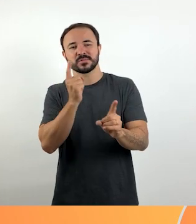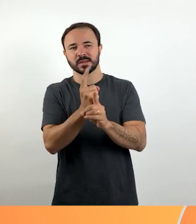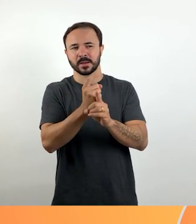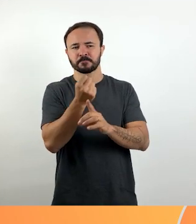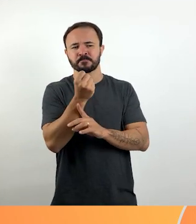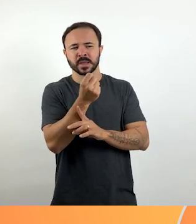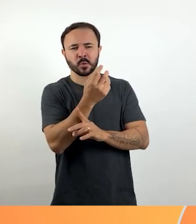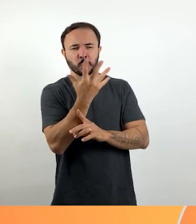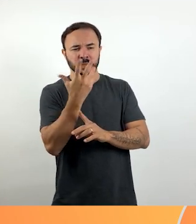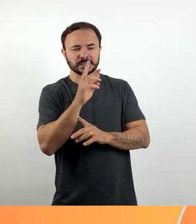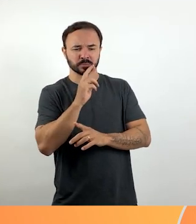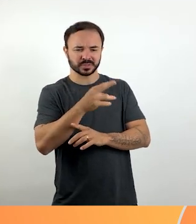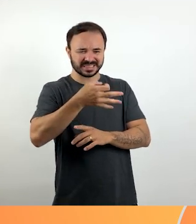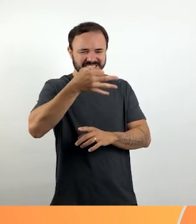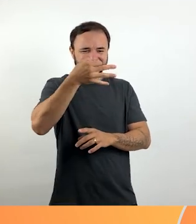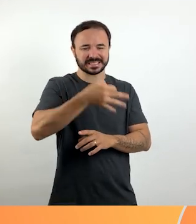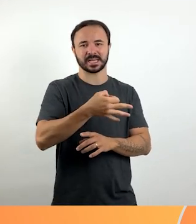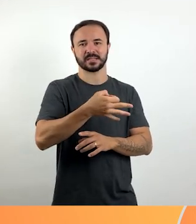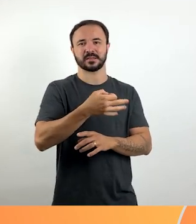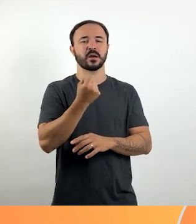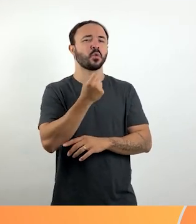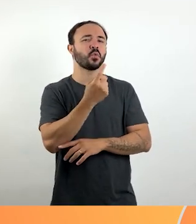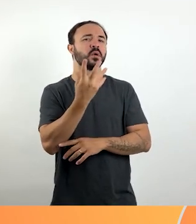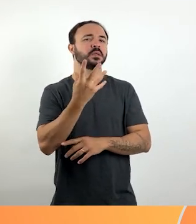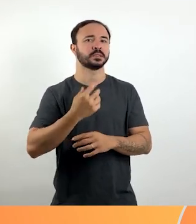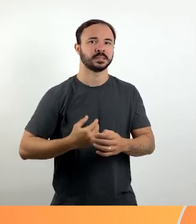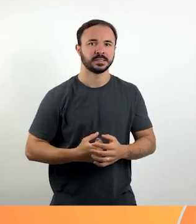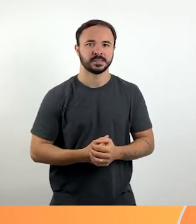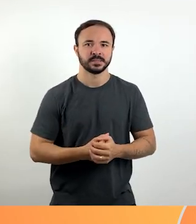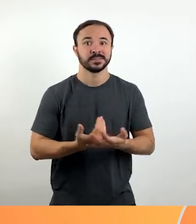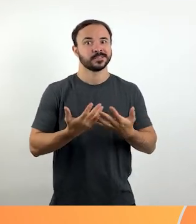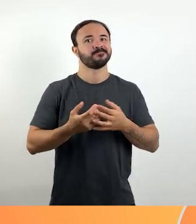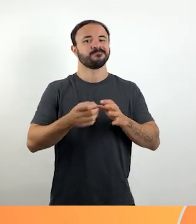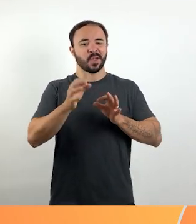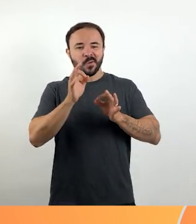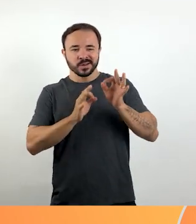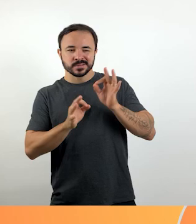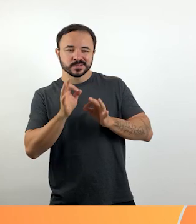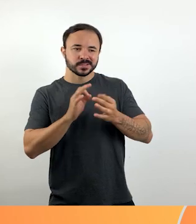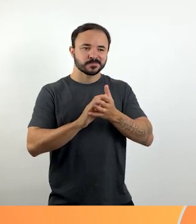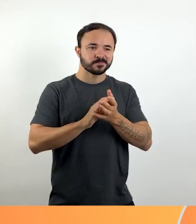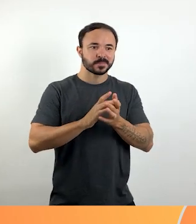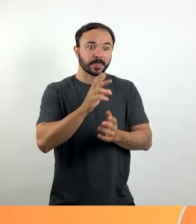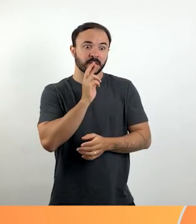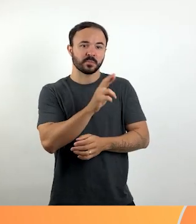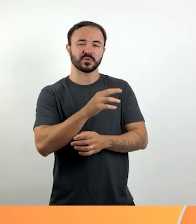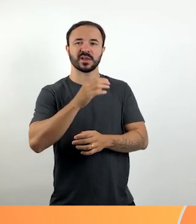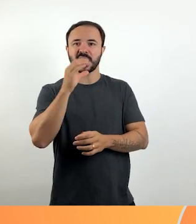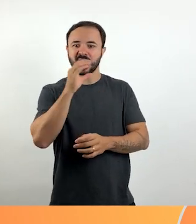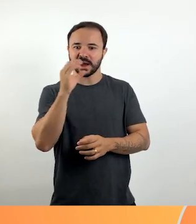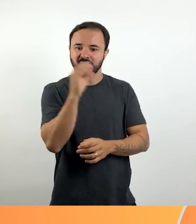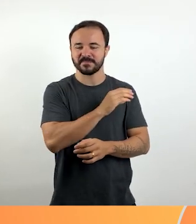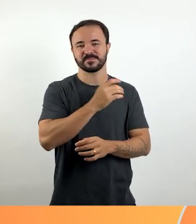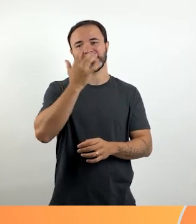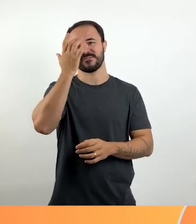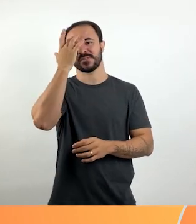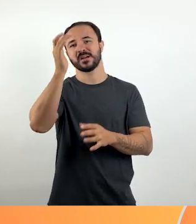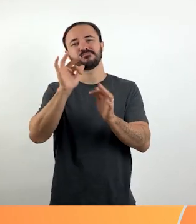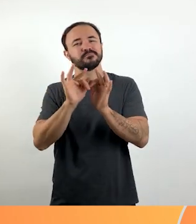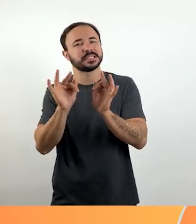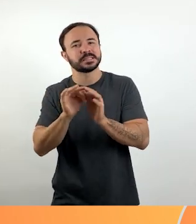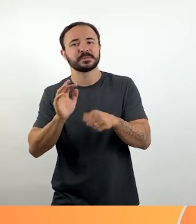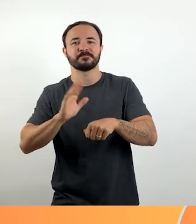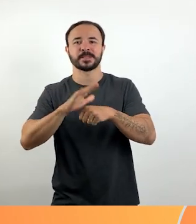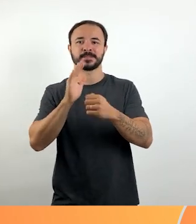sistematizar esse pensamento, para que seja uma forma mais rápida de eu resolver essa questão. Então, eu vou pensar